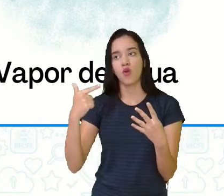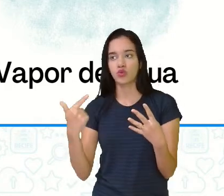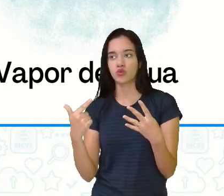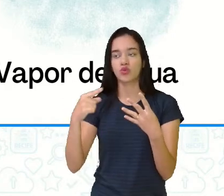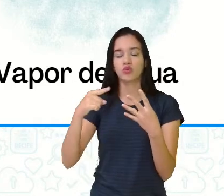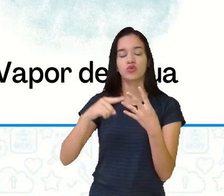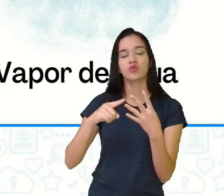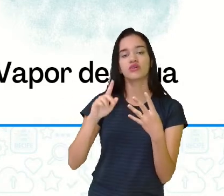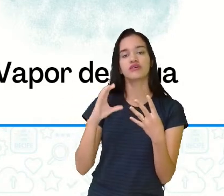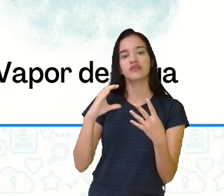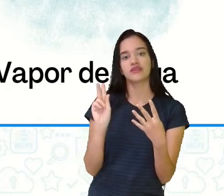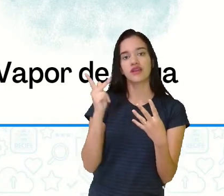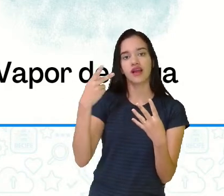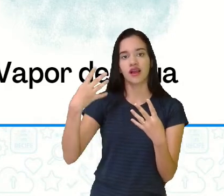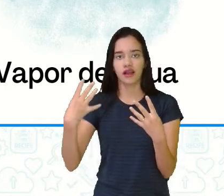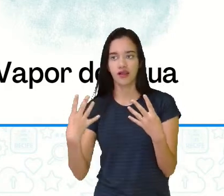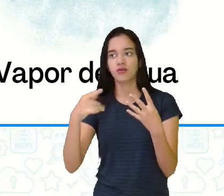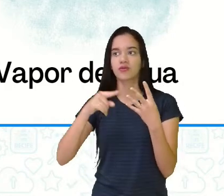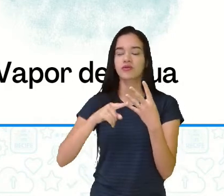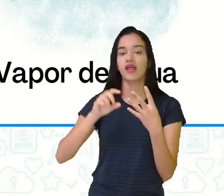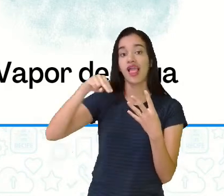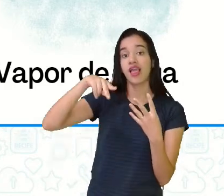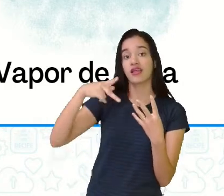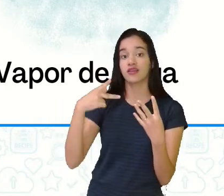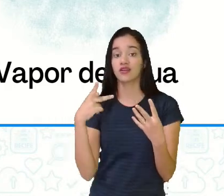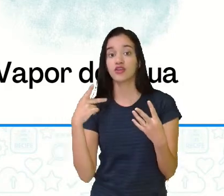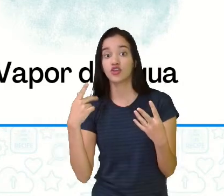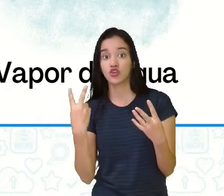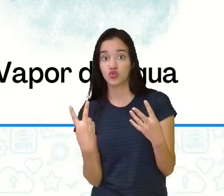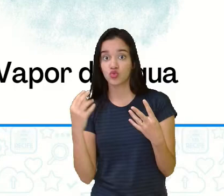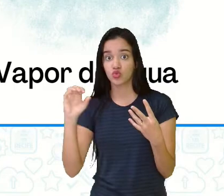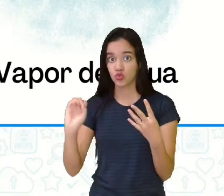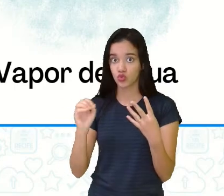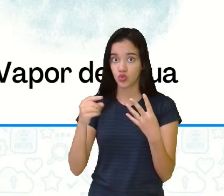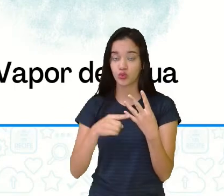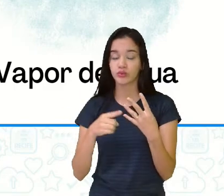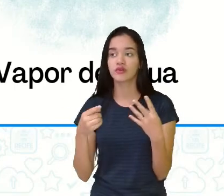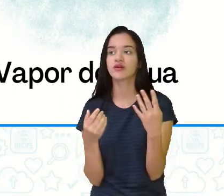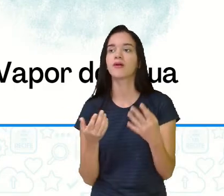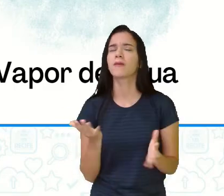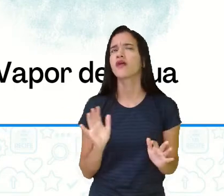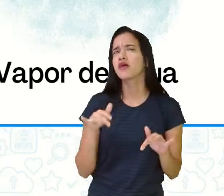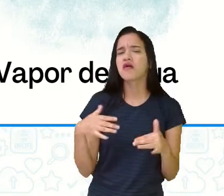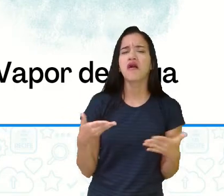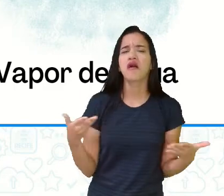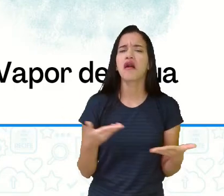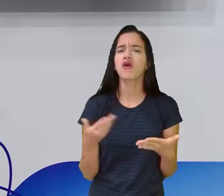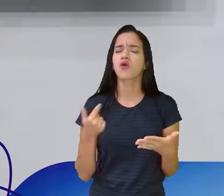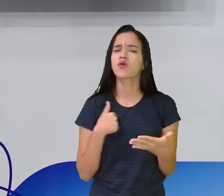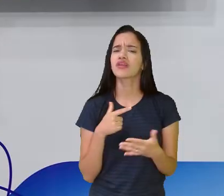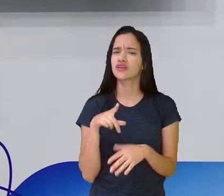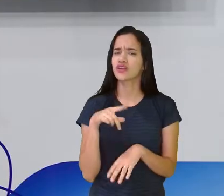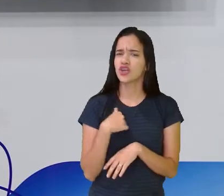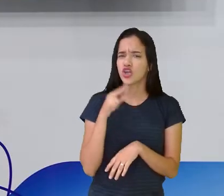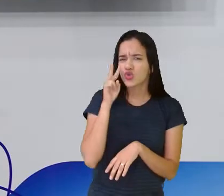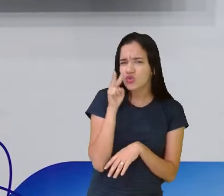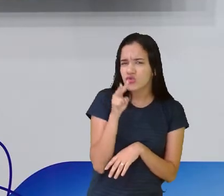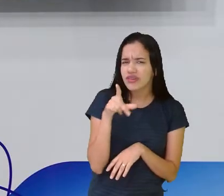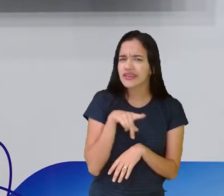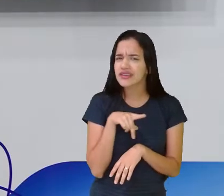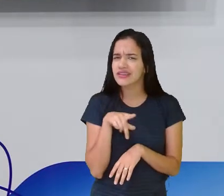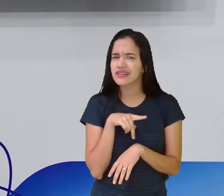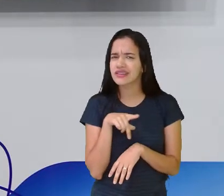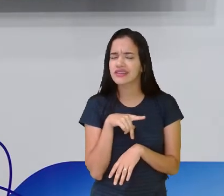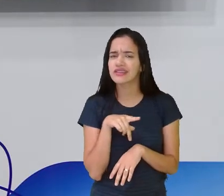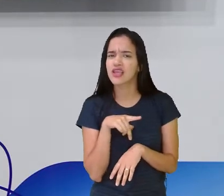metano e a gente tem o óxido nitroso e também o vapor da água. Agora, professora Sinara, eu estou vendo que tem umas letrinhas